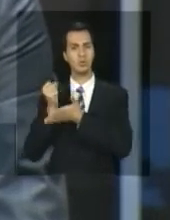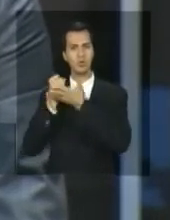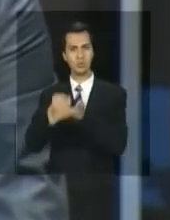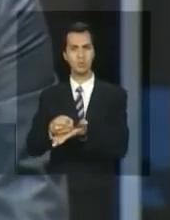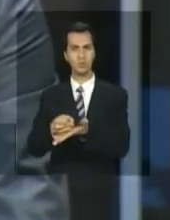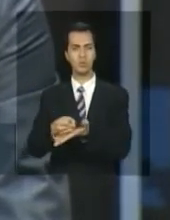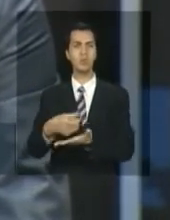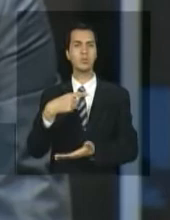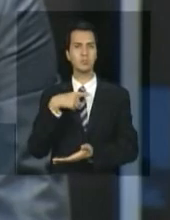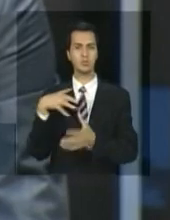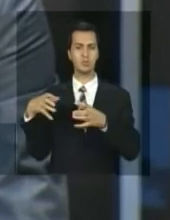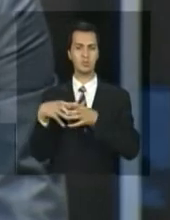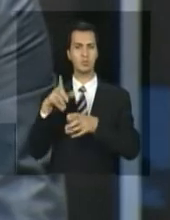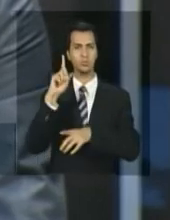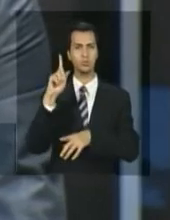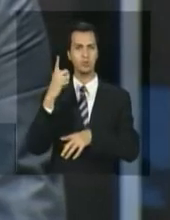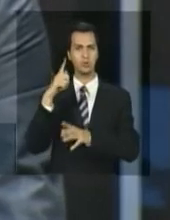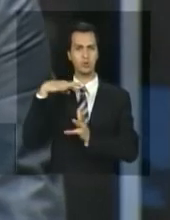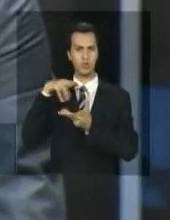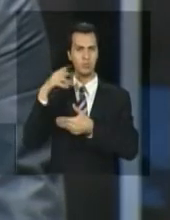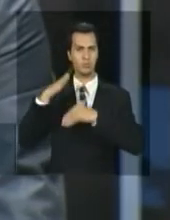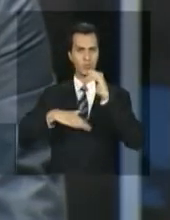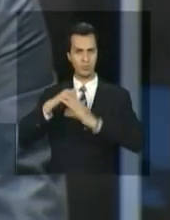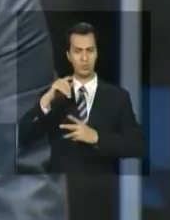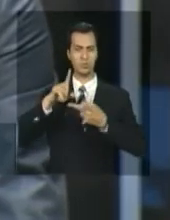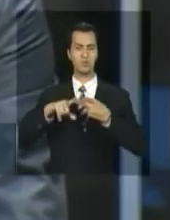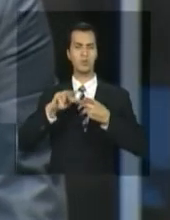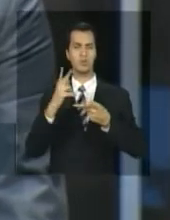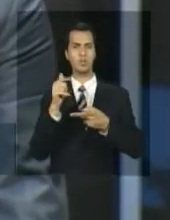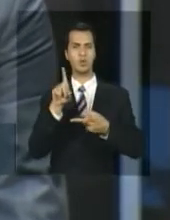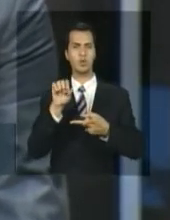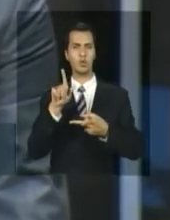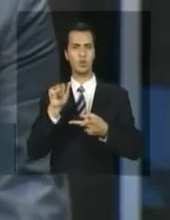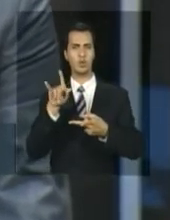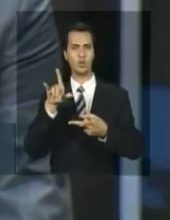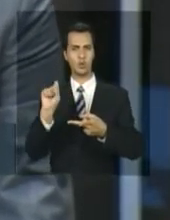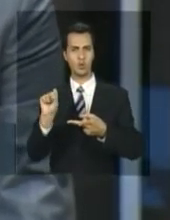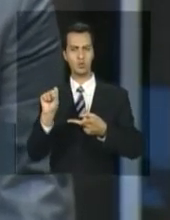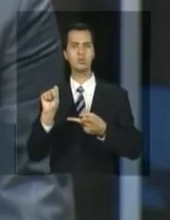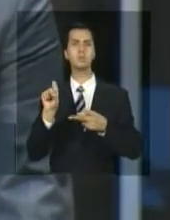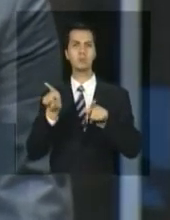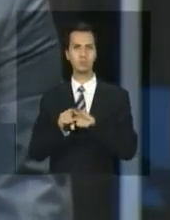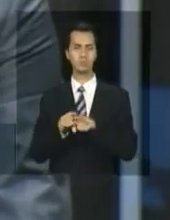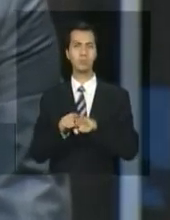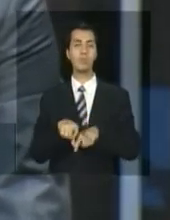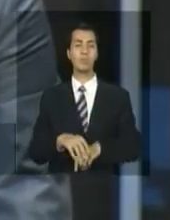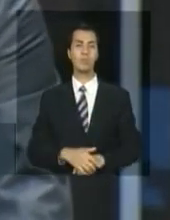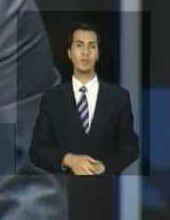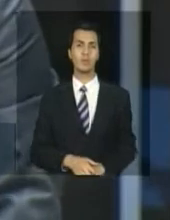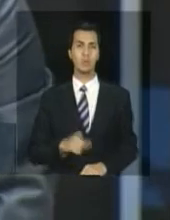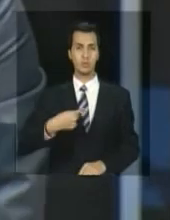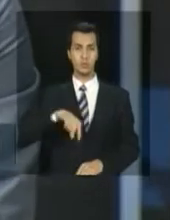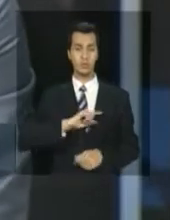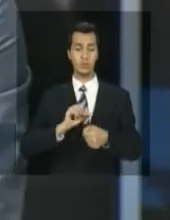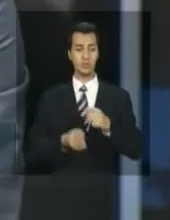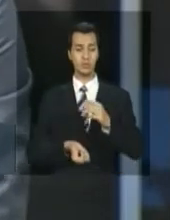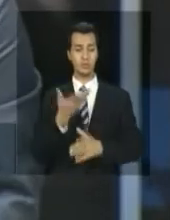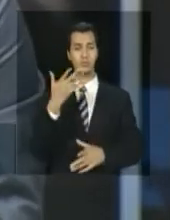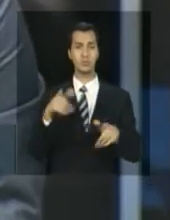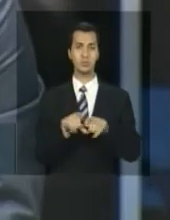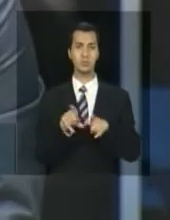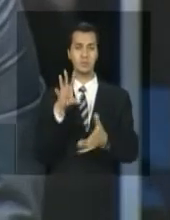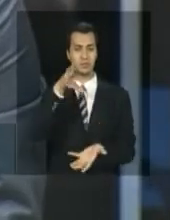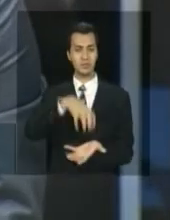e hidrólogos, ampliamos e modernizamos o Centro Nacional de Gerenciamento de Risco